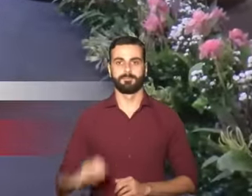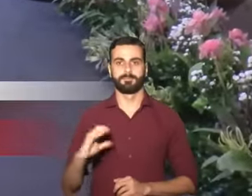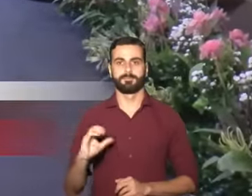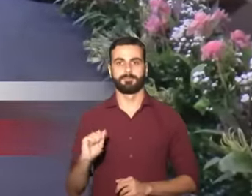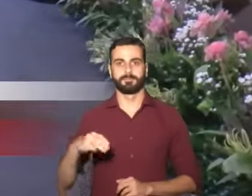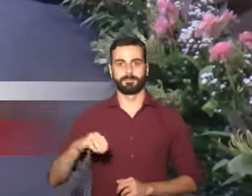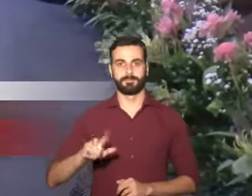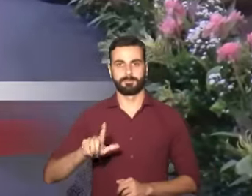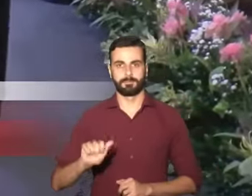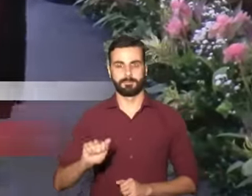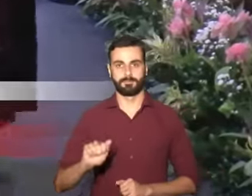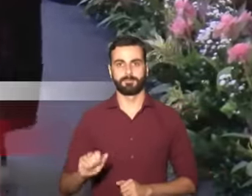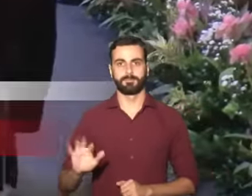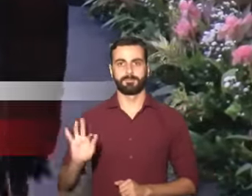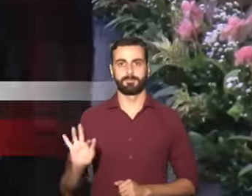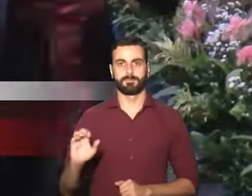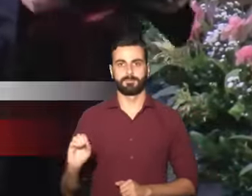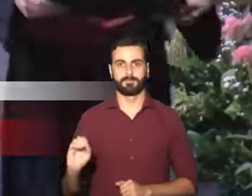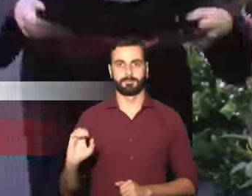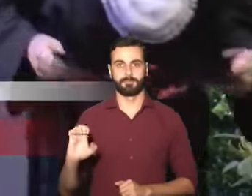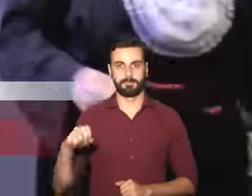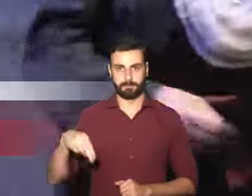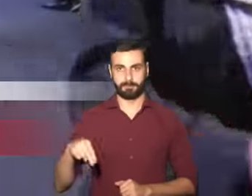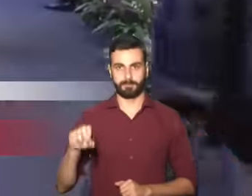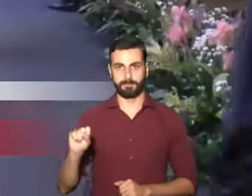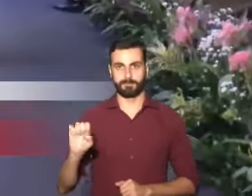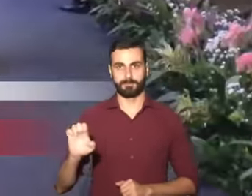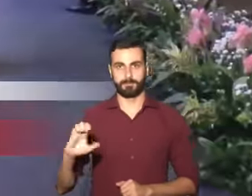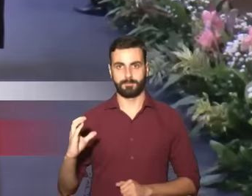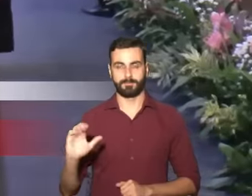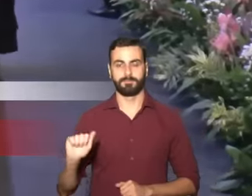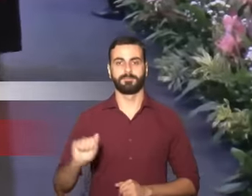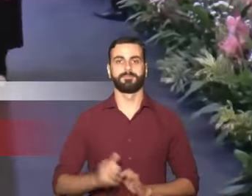Camila Fialho Fonseca.